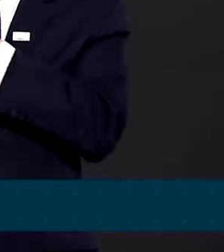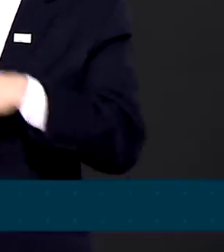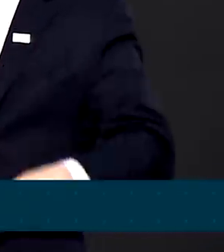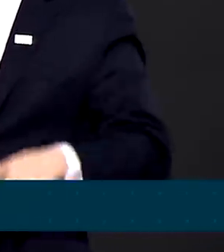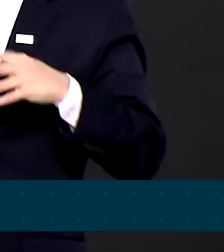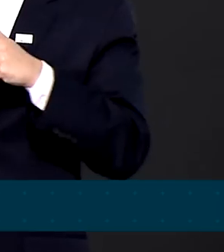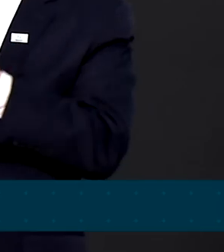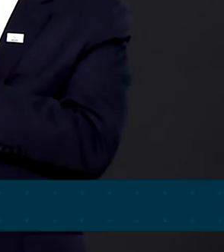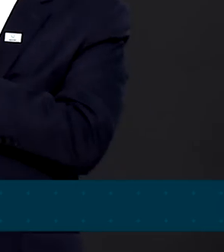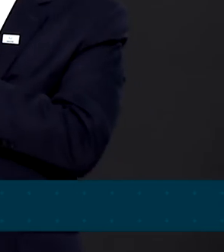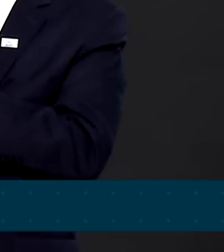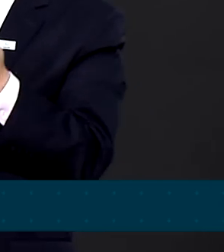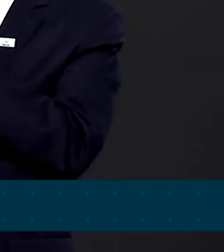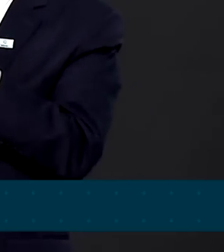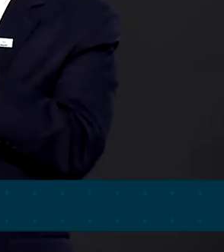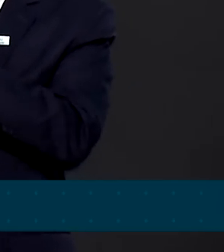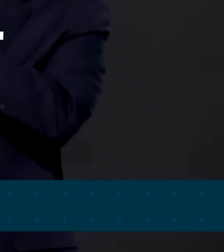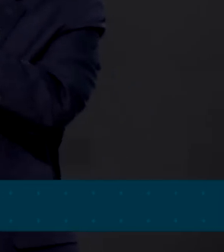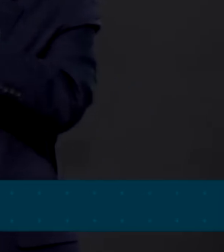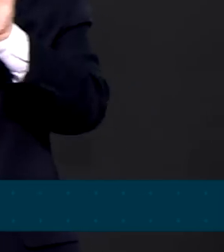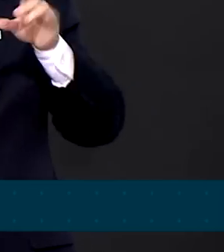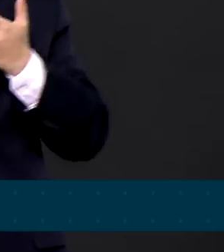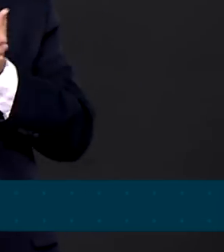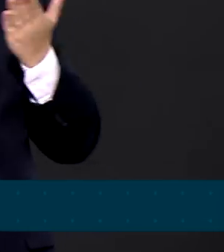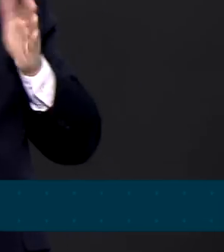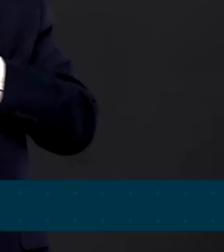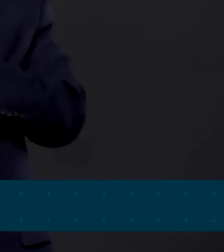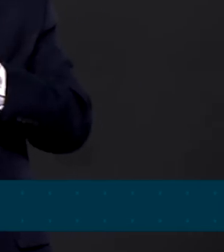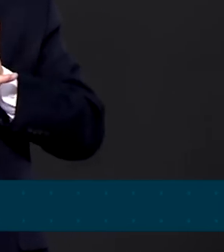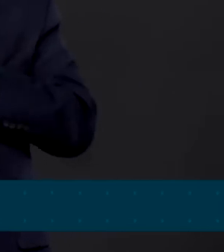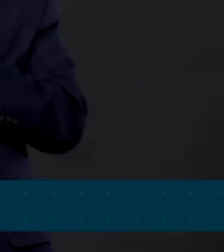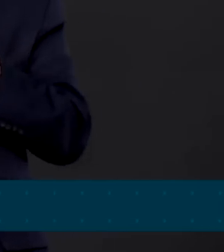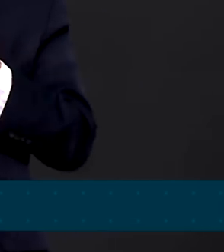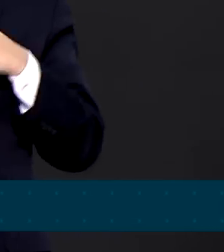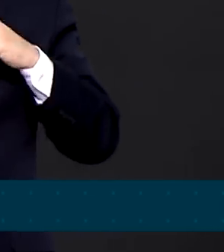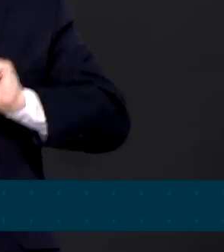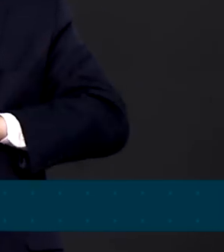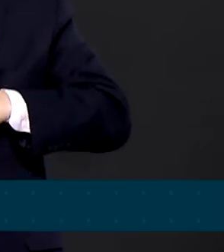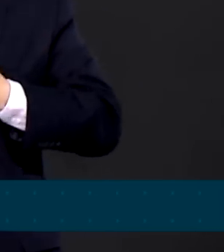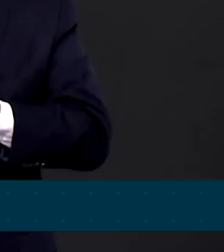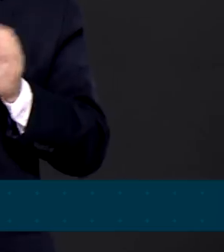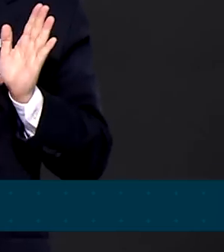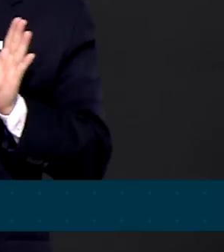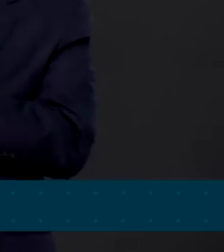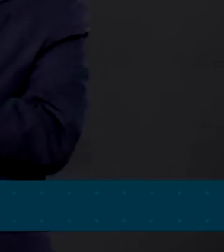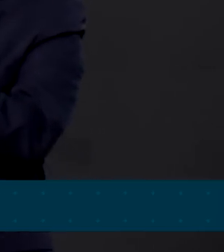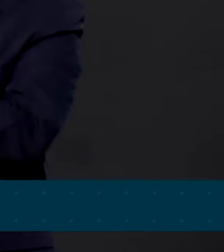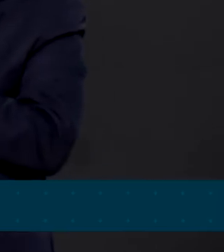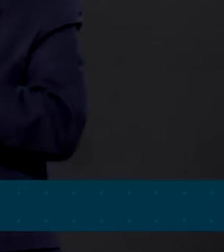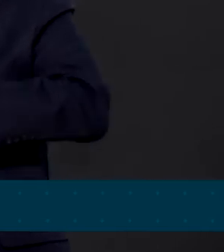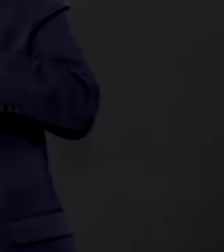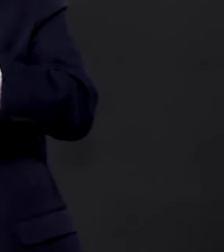dizer que estaremos juntos e cada um de nós na verdade dá o melhor para lhe ajudar e ser ajudado